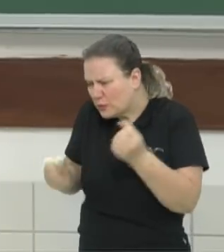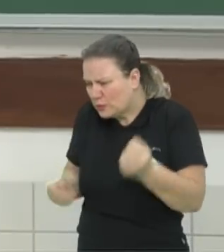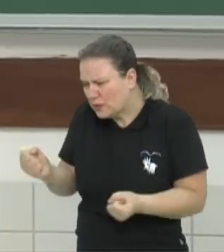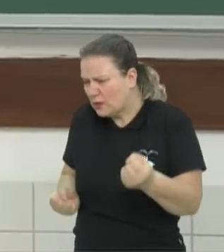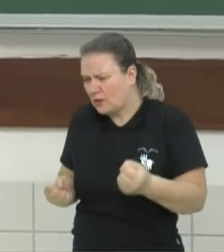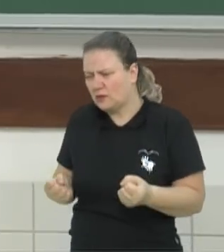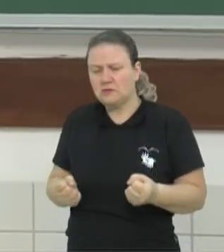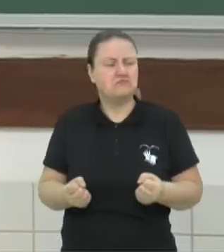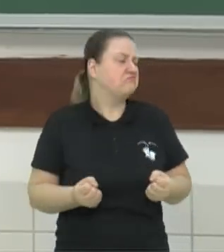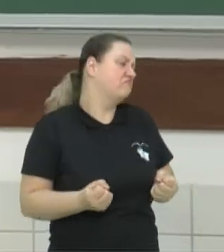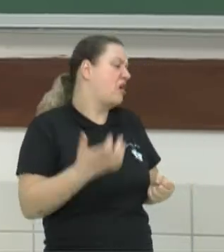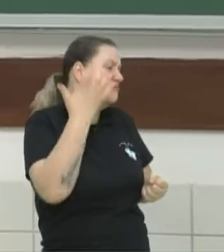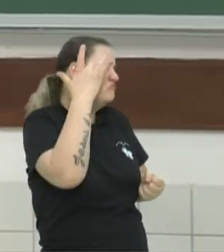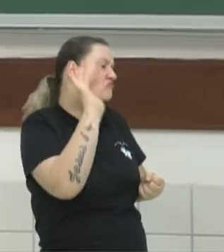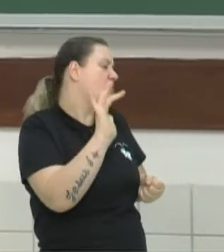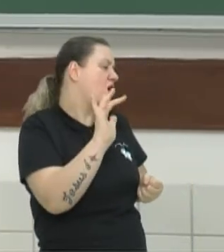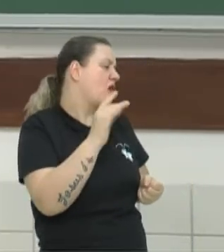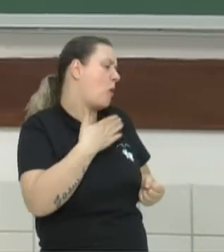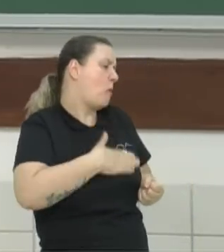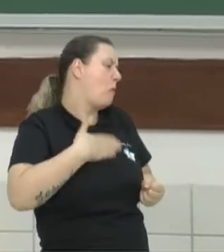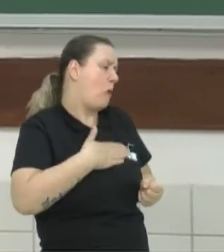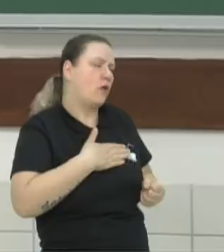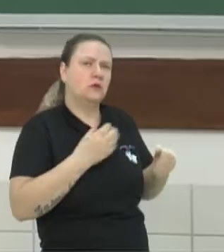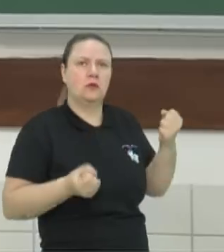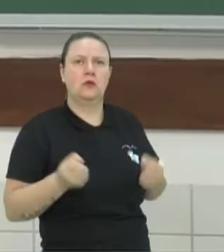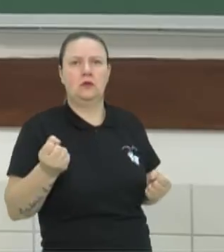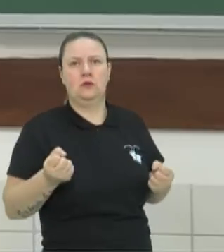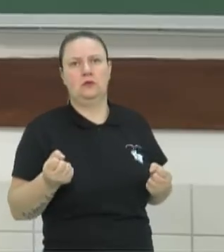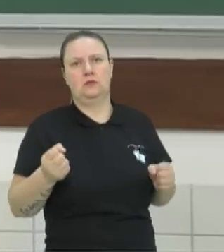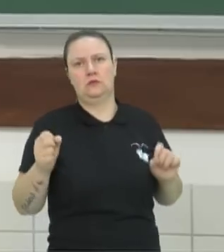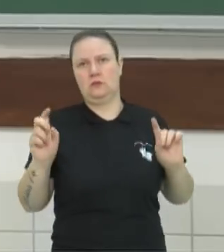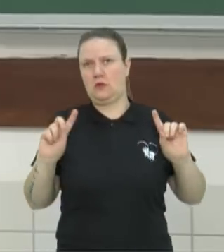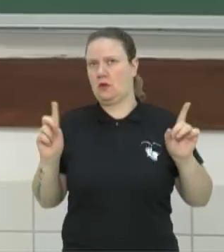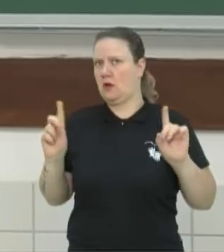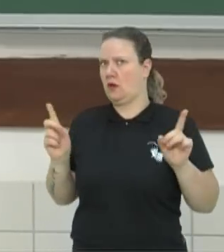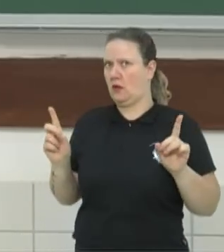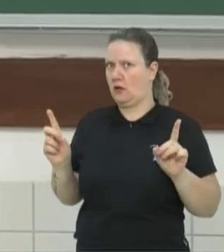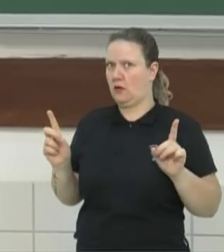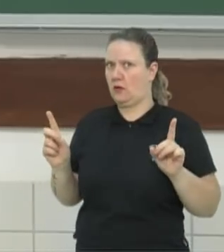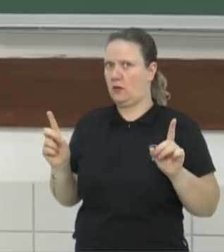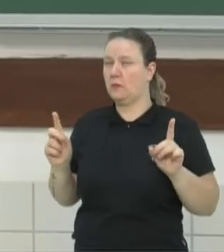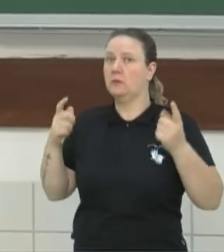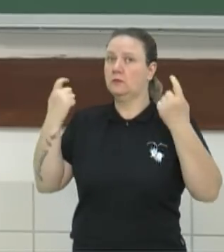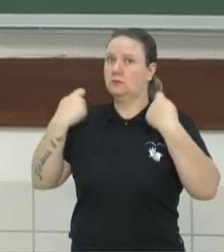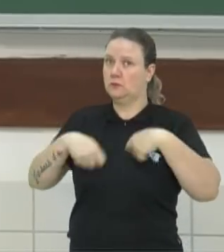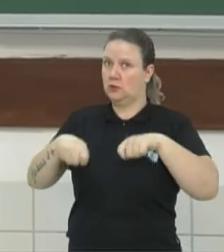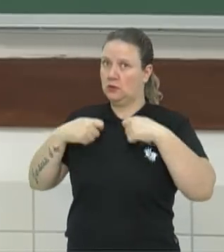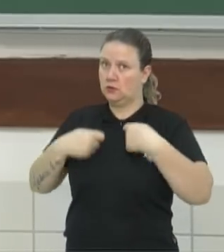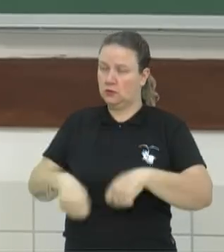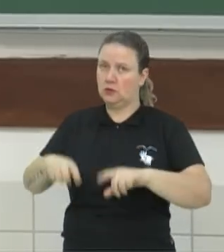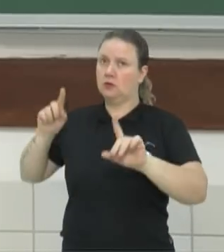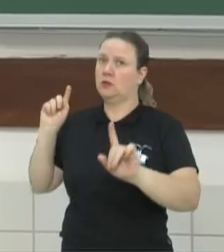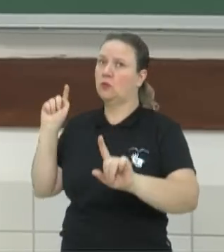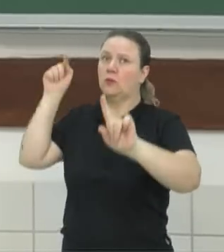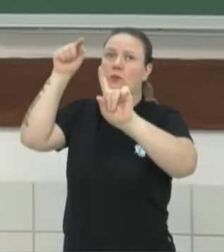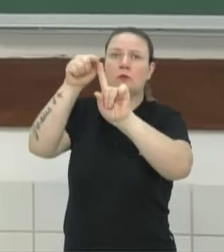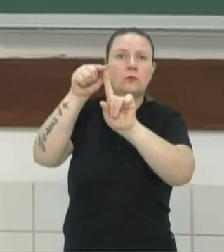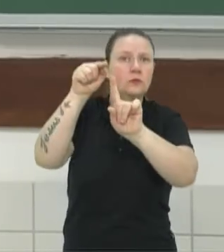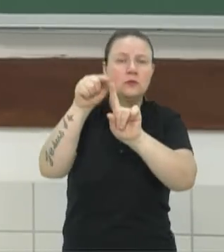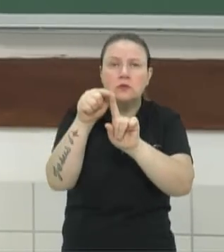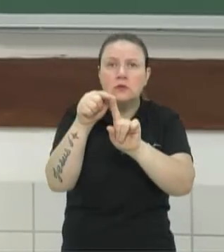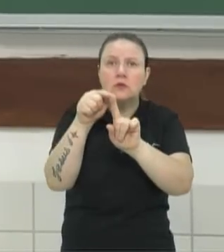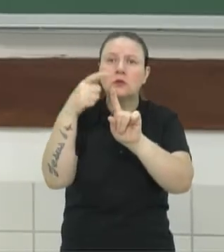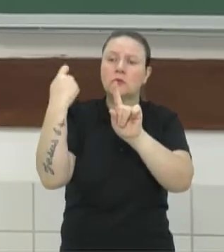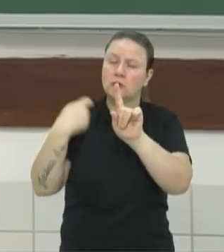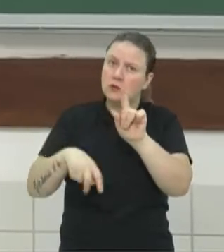ali? Então, num cartaz, para que seja chamado a atenção do leitor, tudo que tiver ali tem que trabalhar em função da